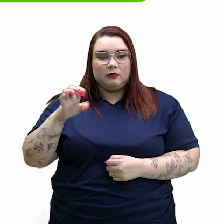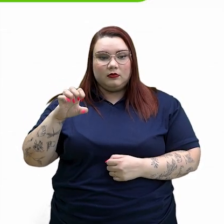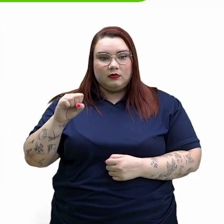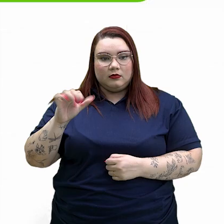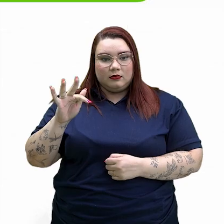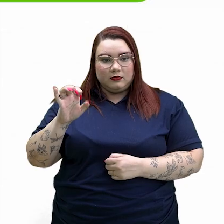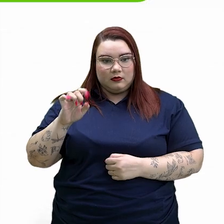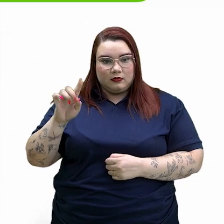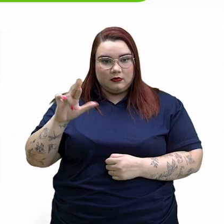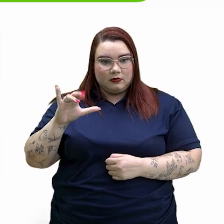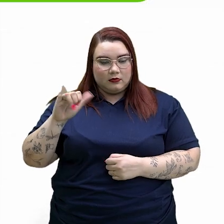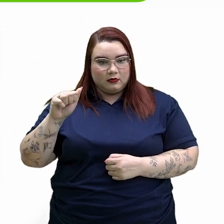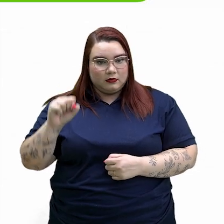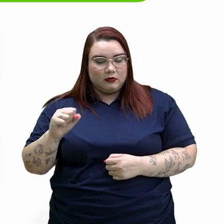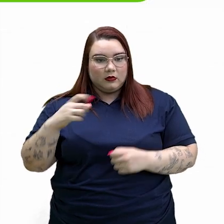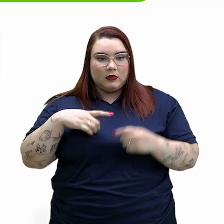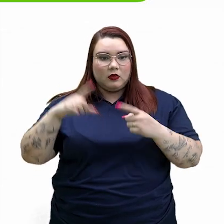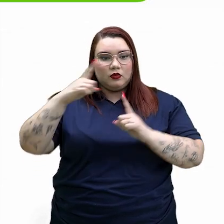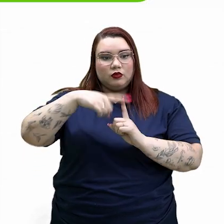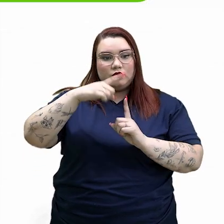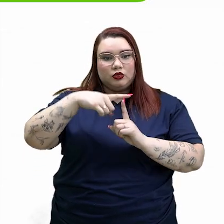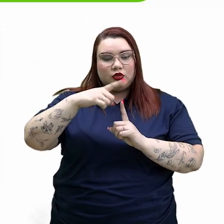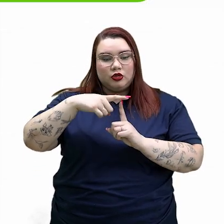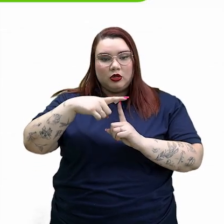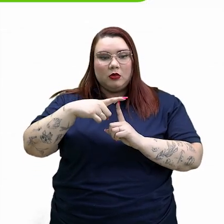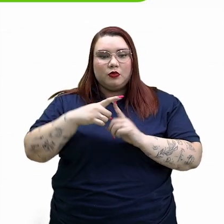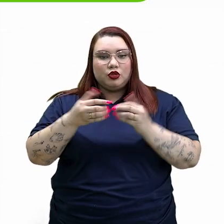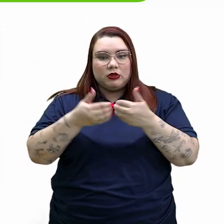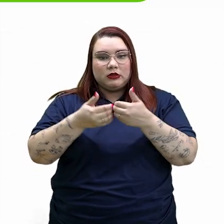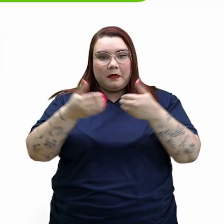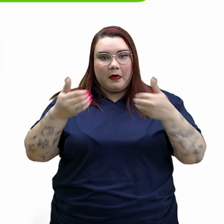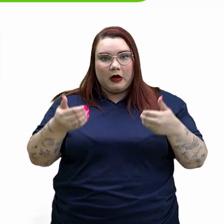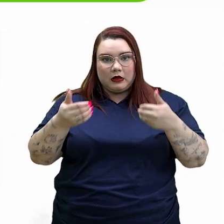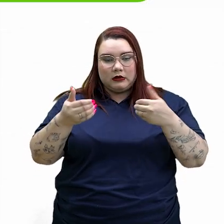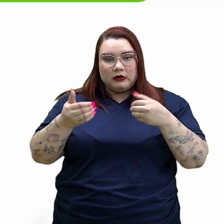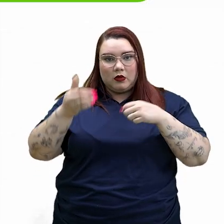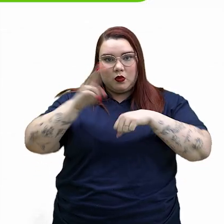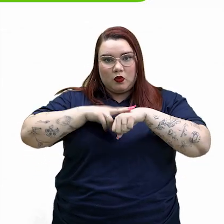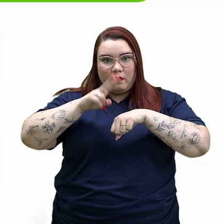as superfícies de separação da lente,